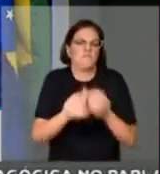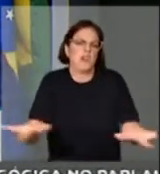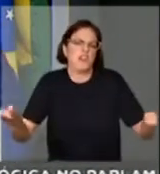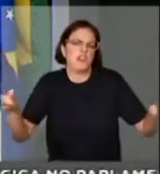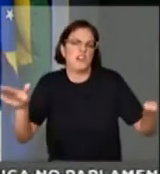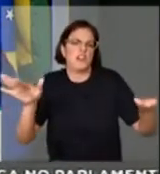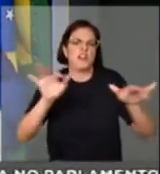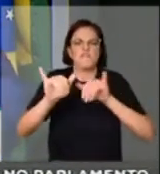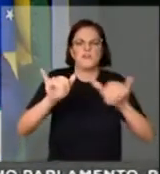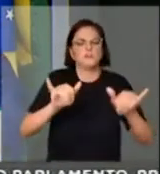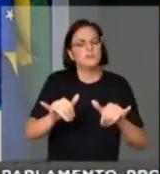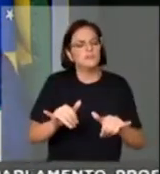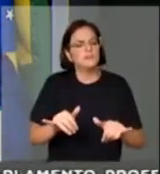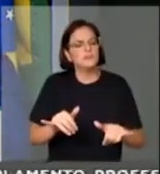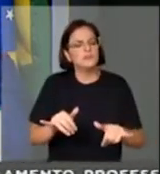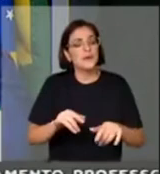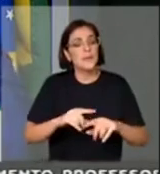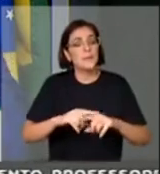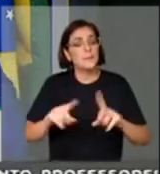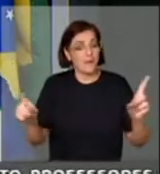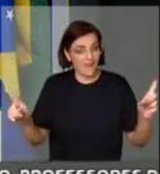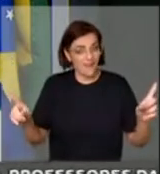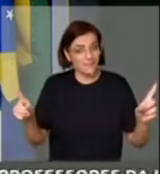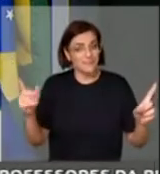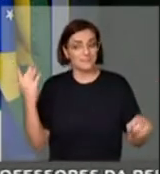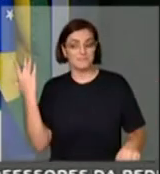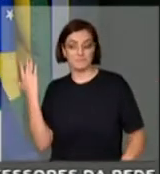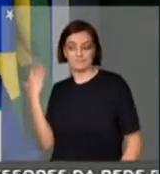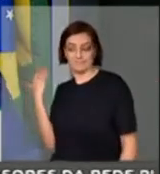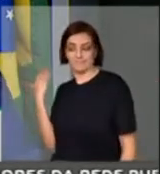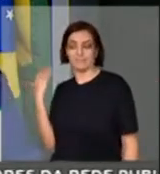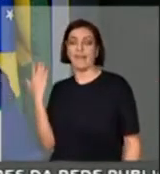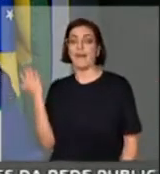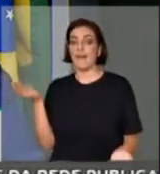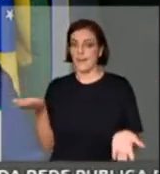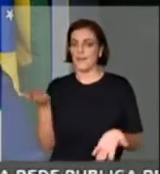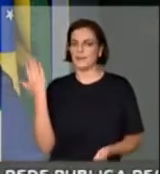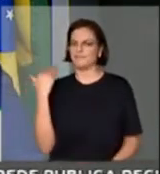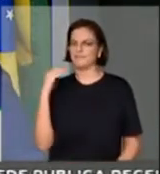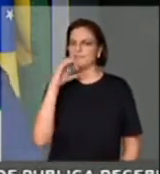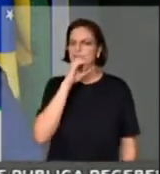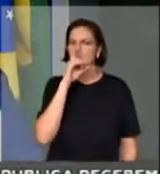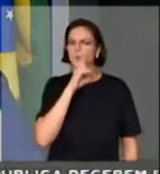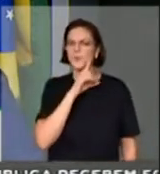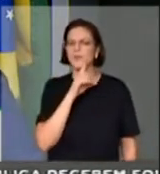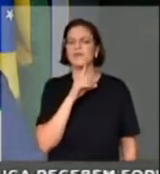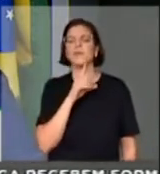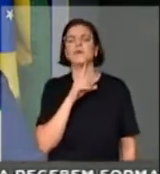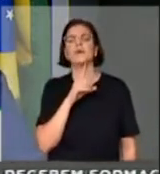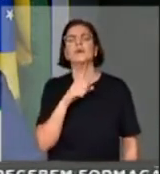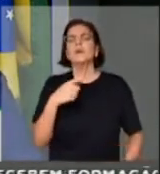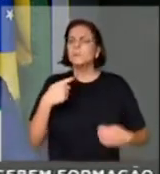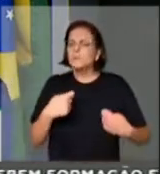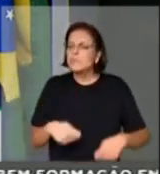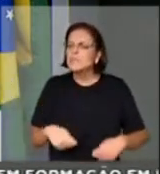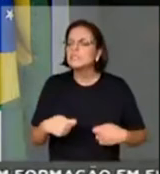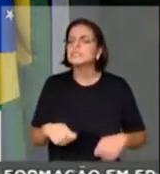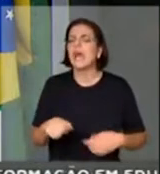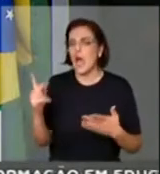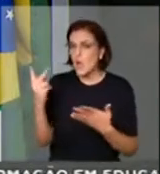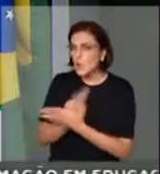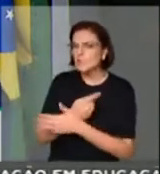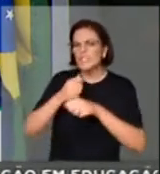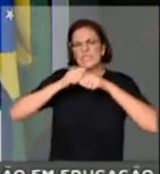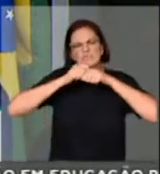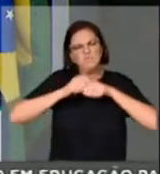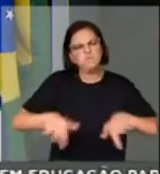só, agora, nesse final de semana, não foi amplamente divulgado, mas tem que ser amplamente divulgado, e é